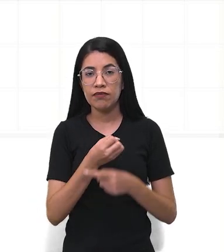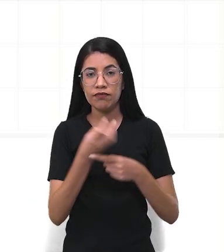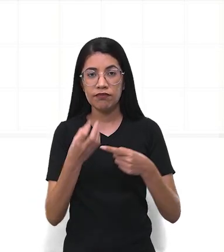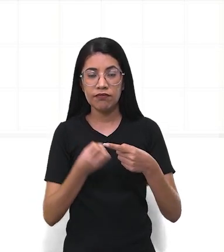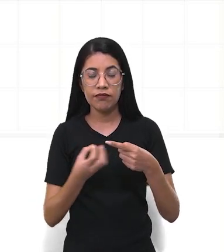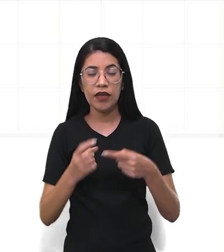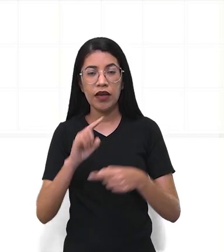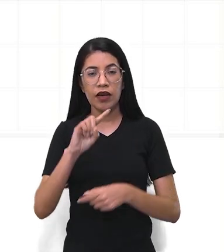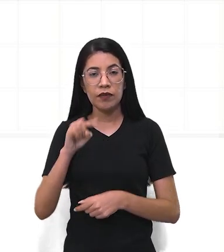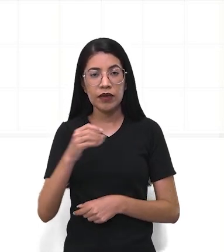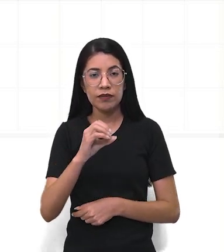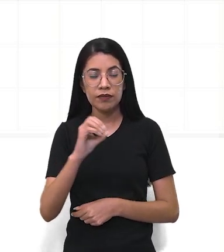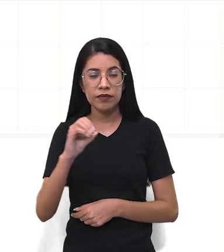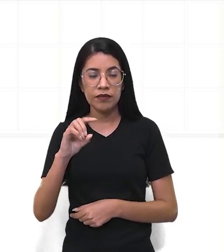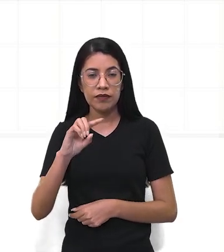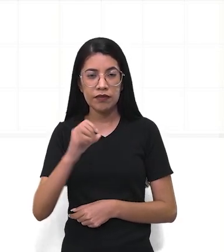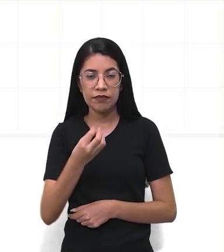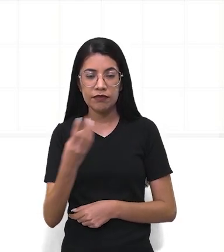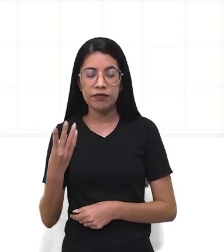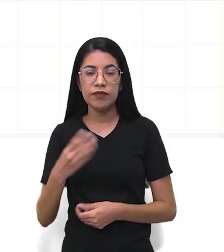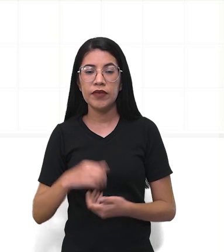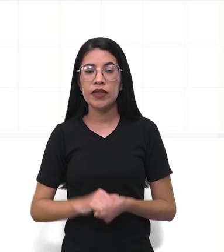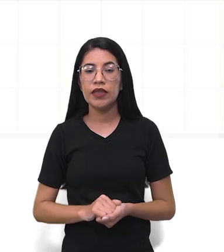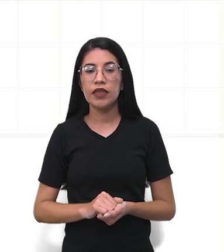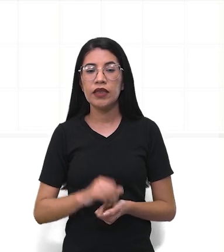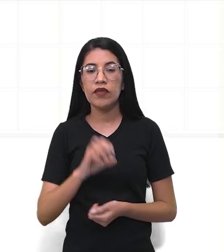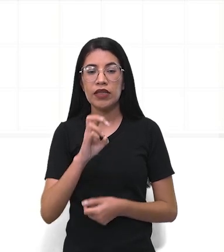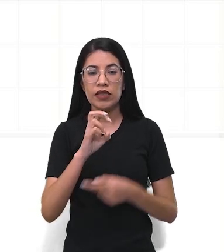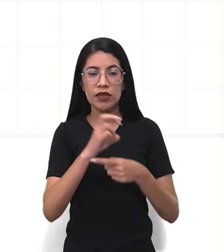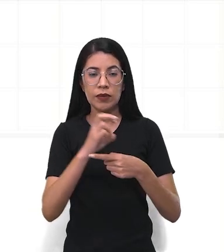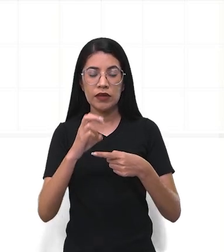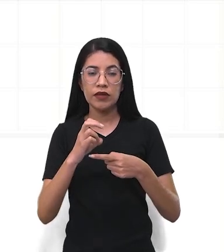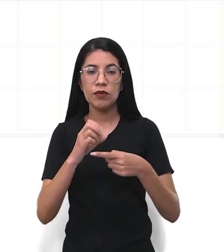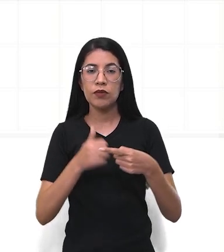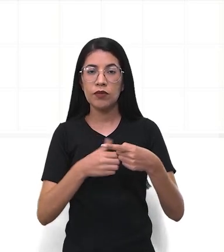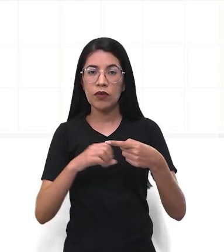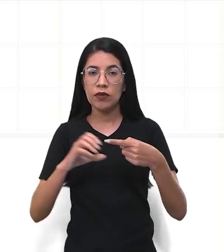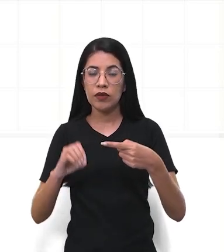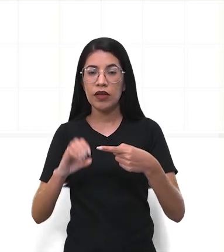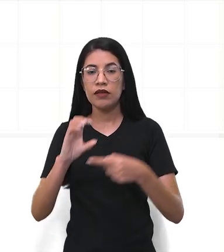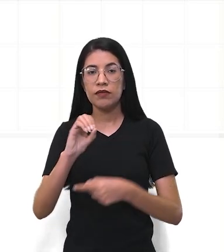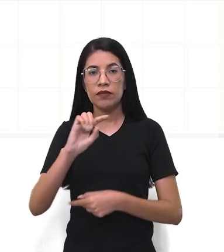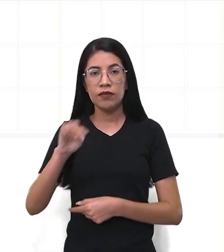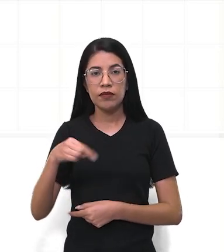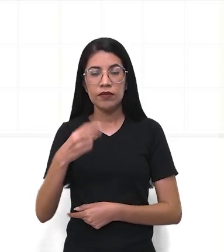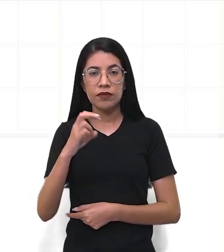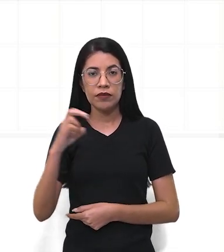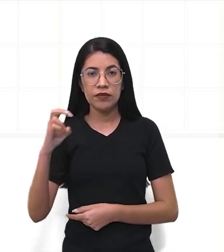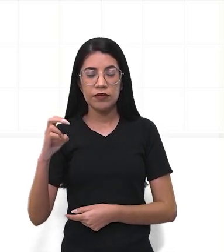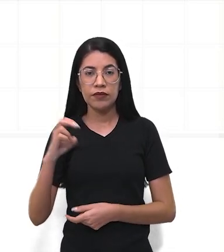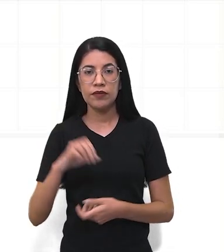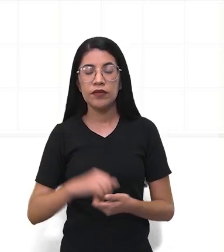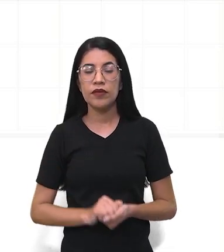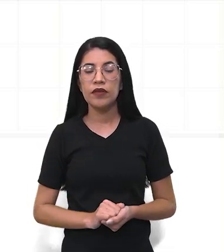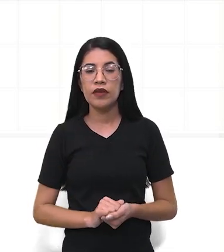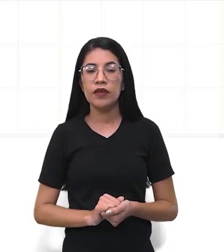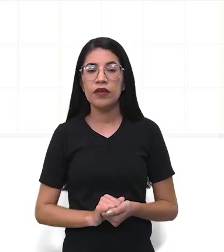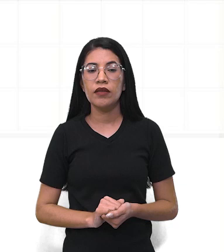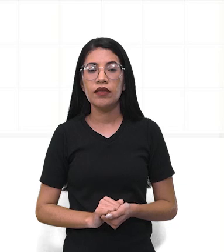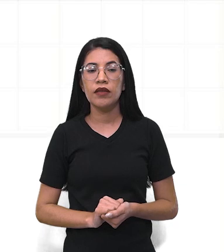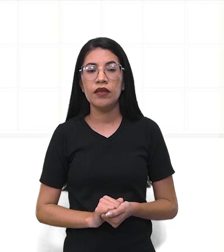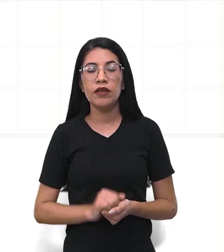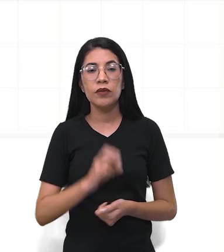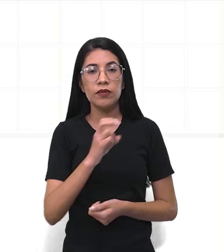fica 0,55. Ok? Então, 55% transformado para